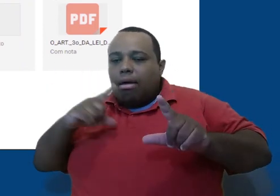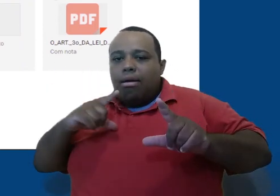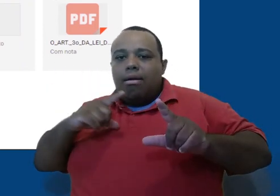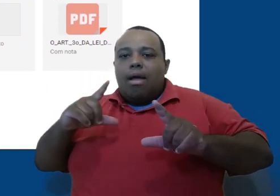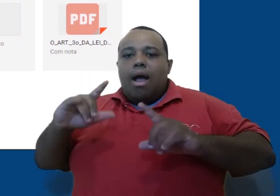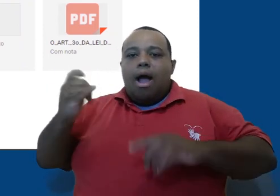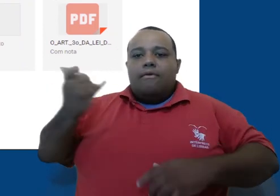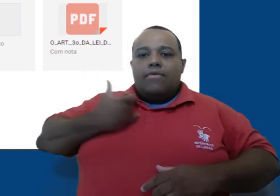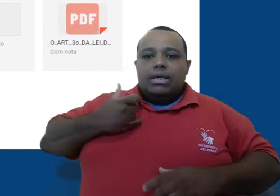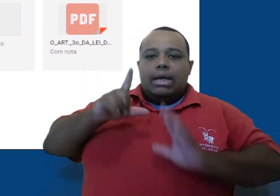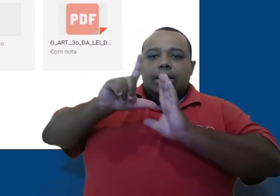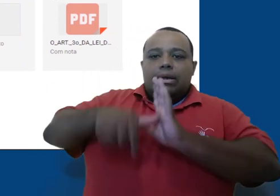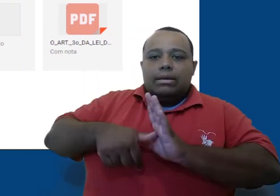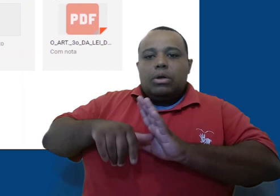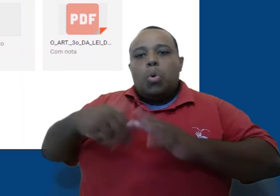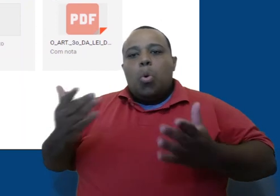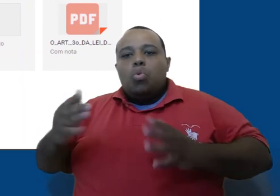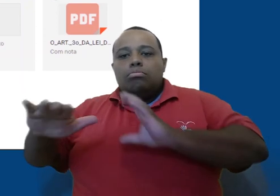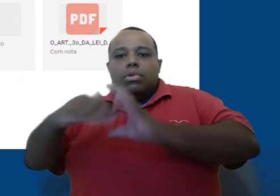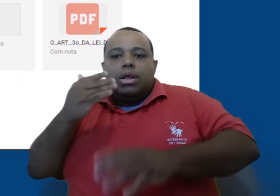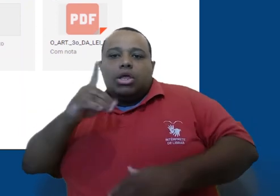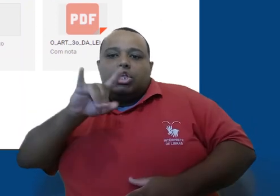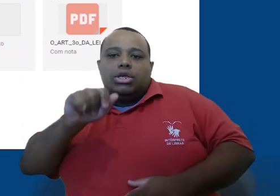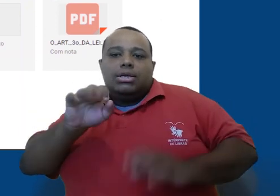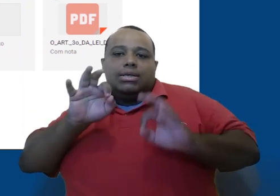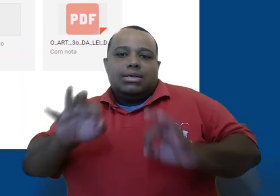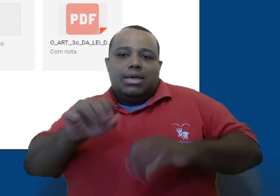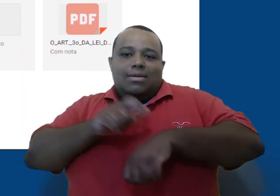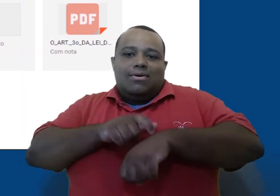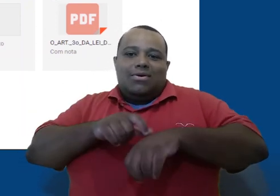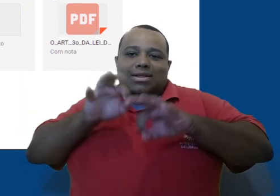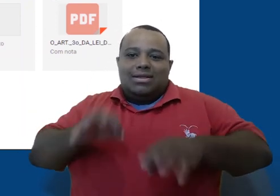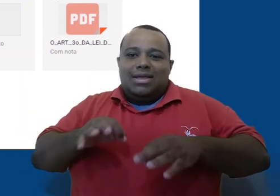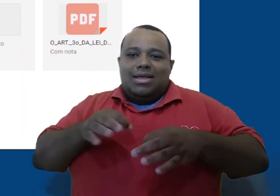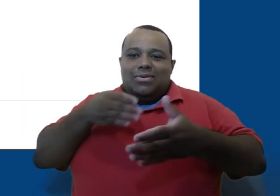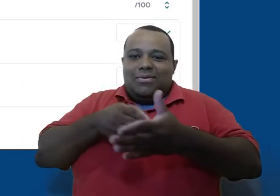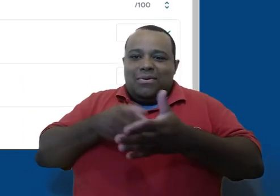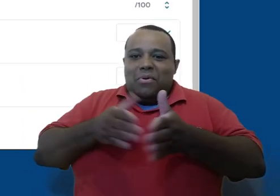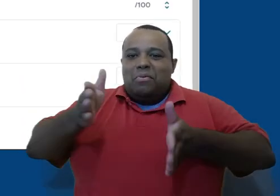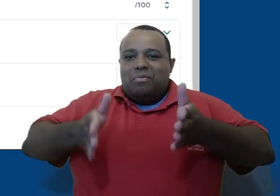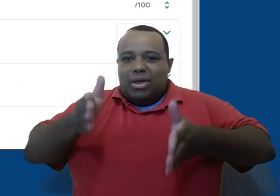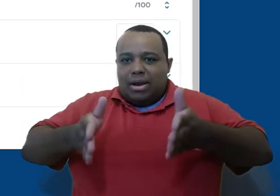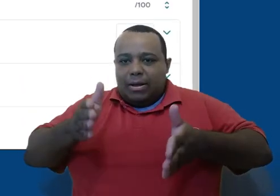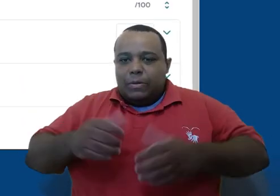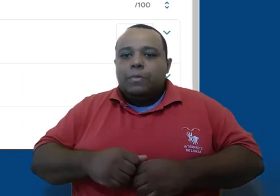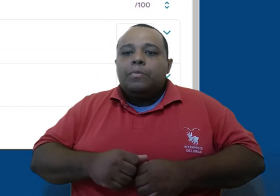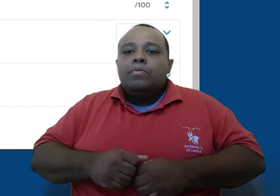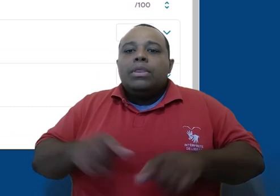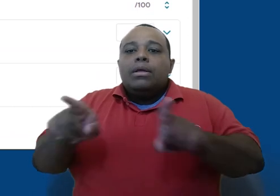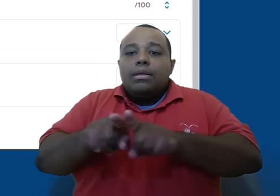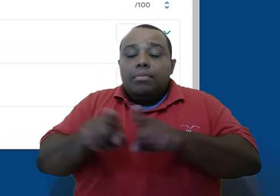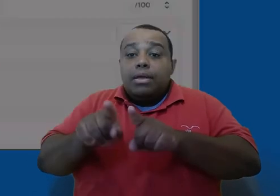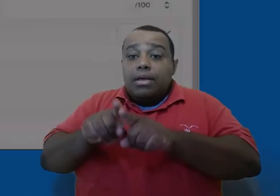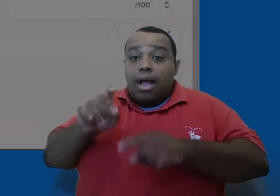temos a informação de que atividades dela foi concluída com atraso ainda se clicarmos o nome da Priscila depois que ficarmos em ver